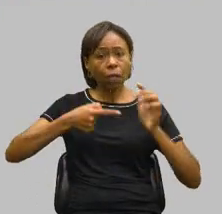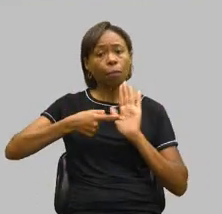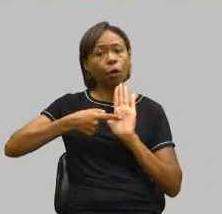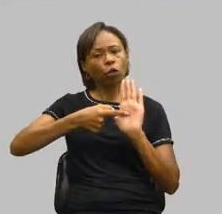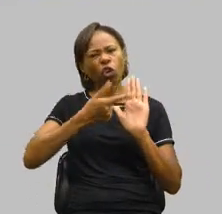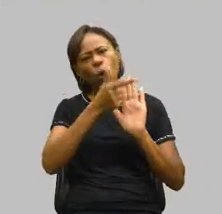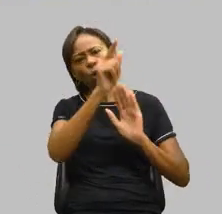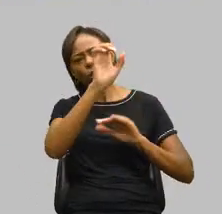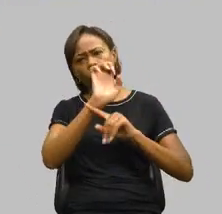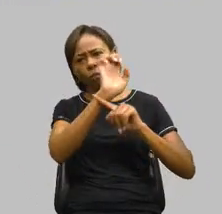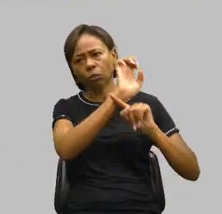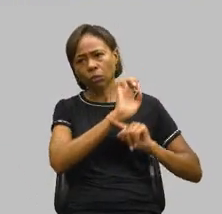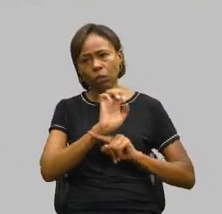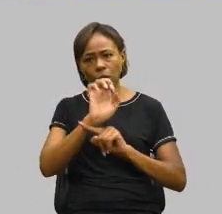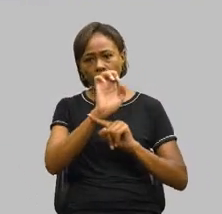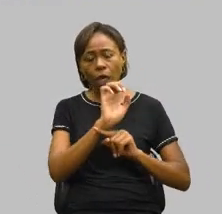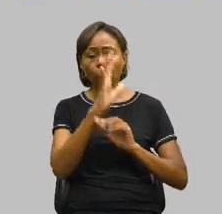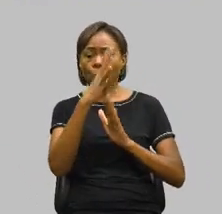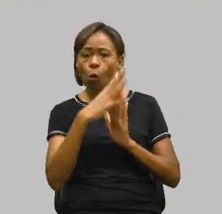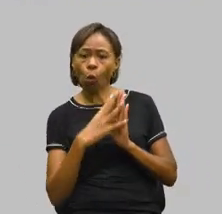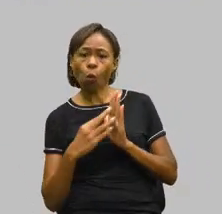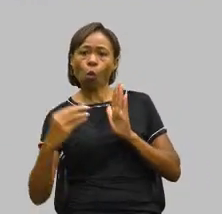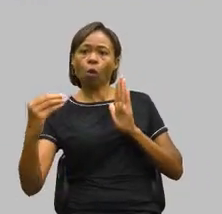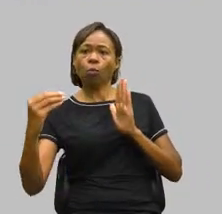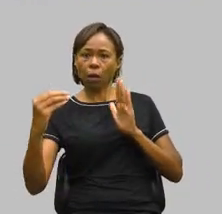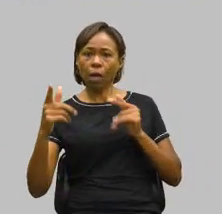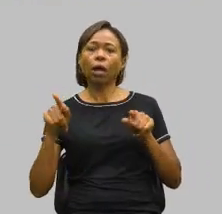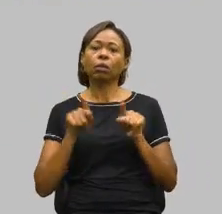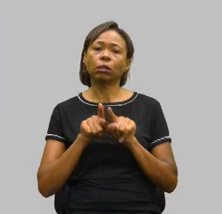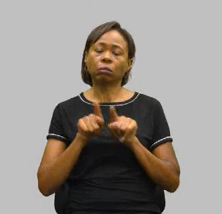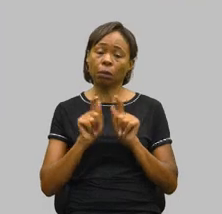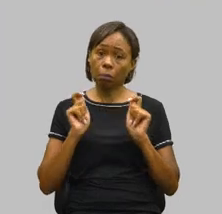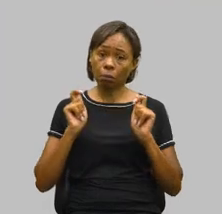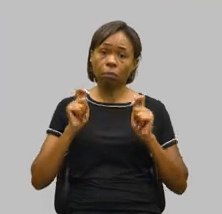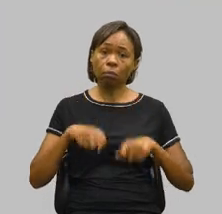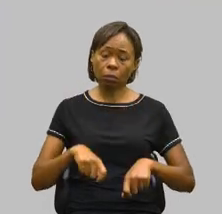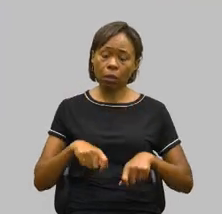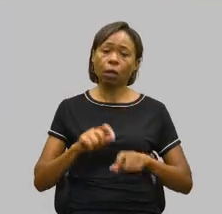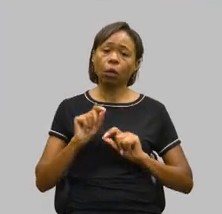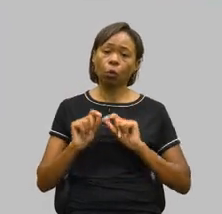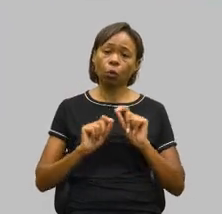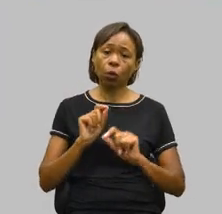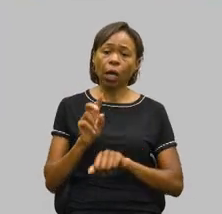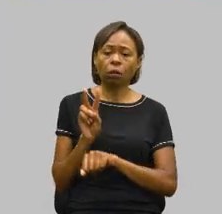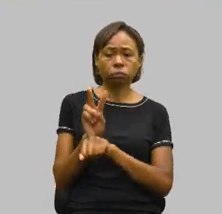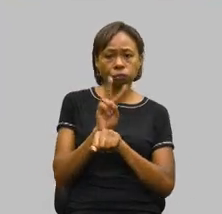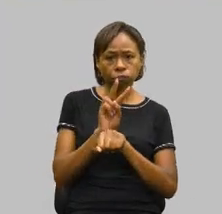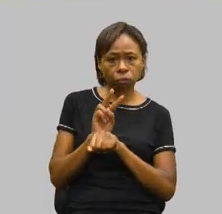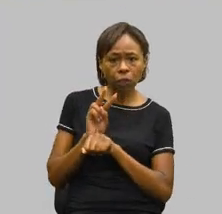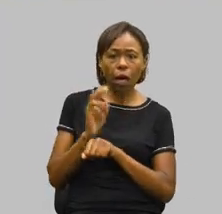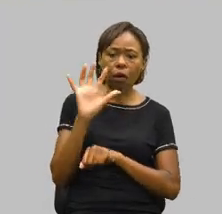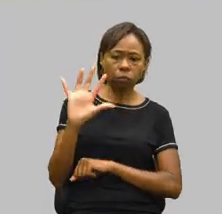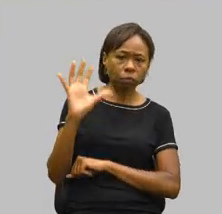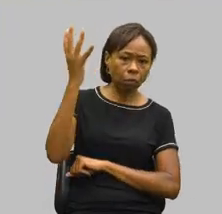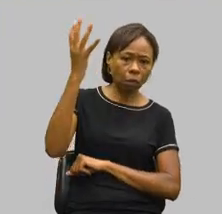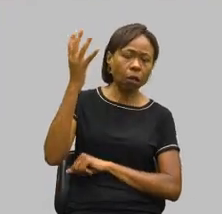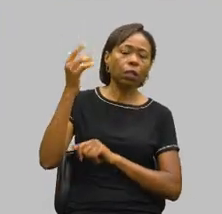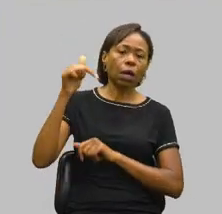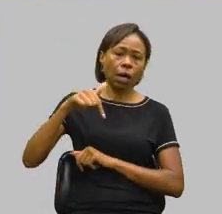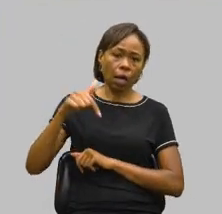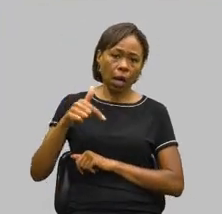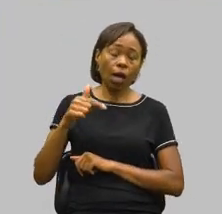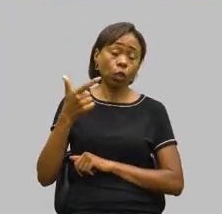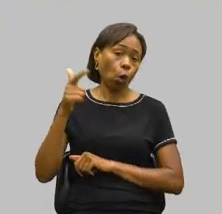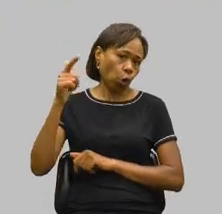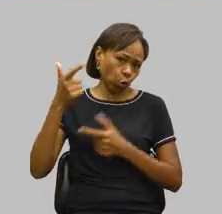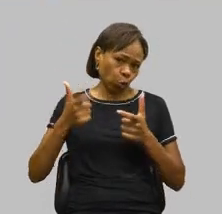estados para que outros estados também possam se espelhar e que possam também eh aplicar essa ferramenta nós estamos aqui